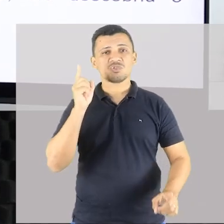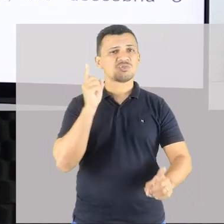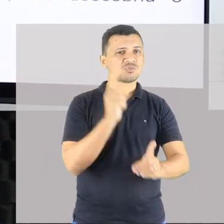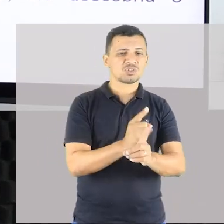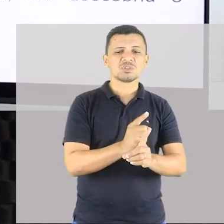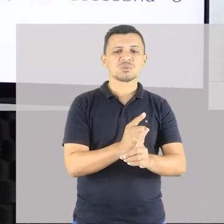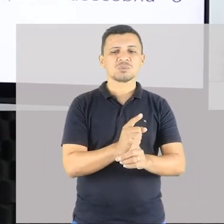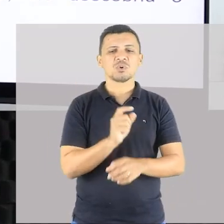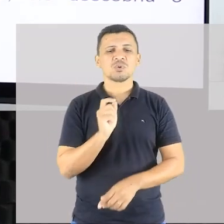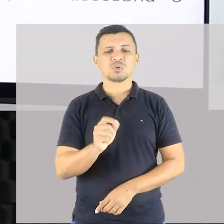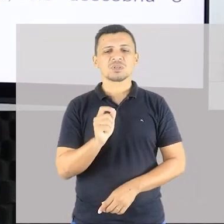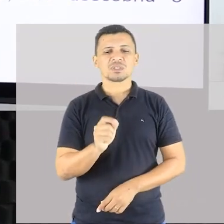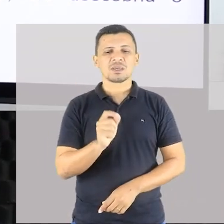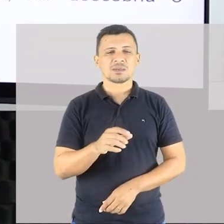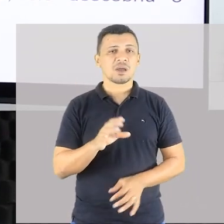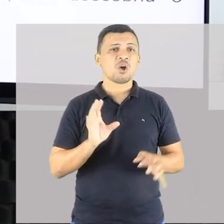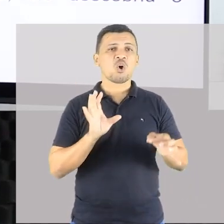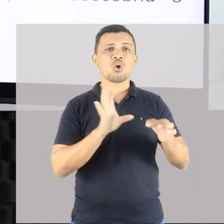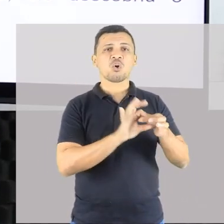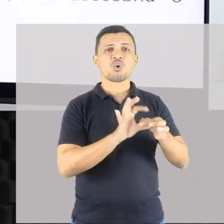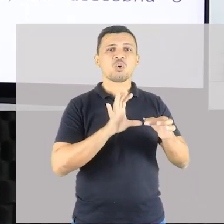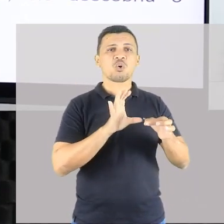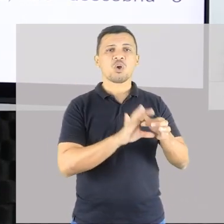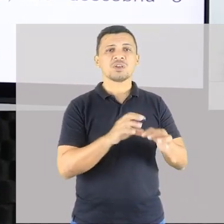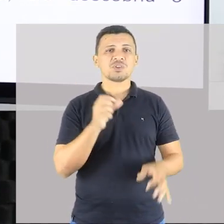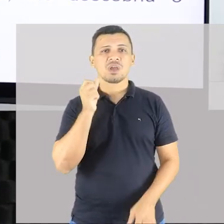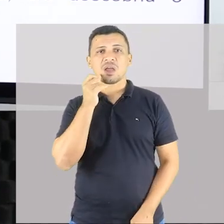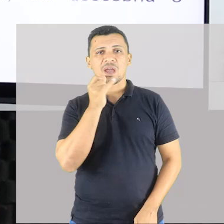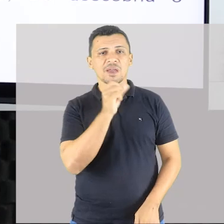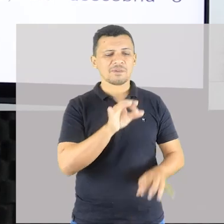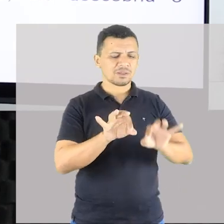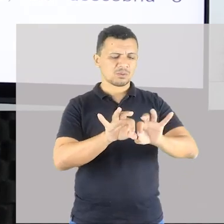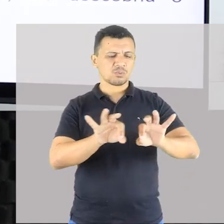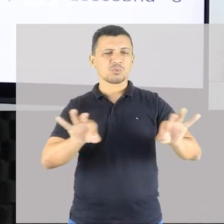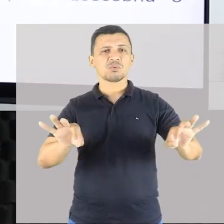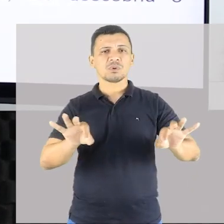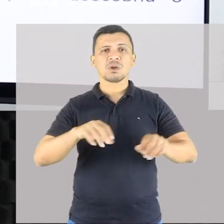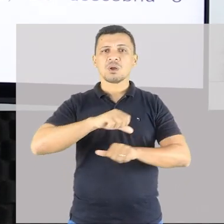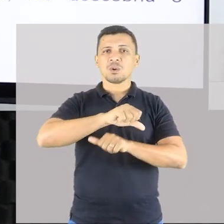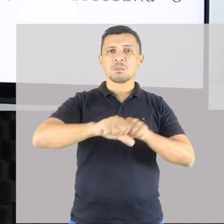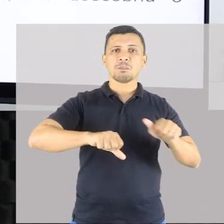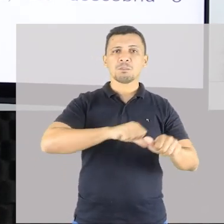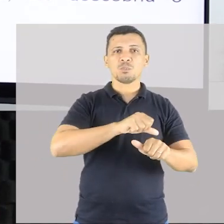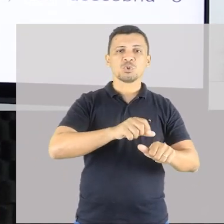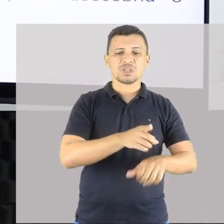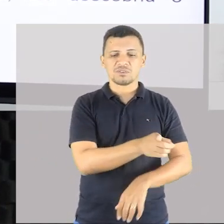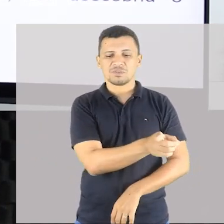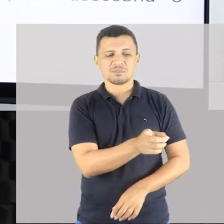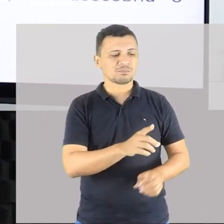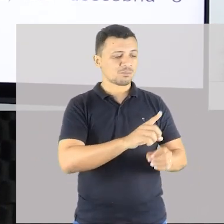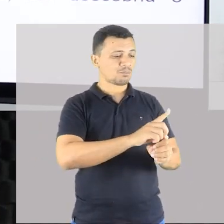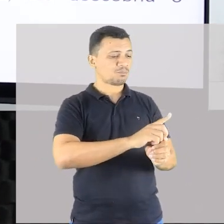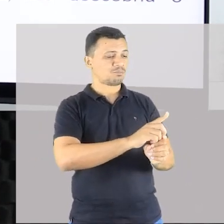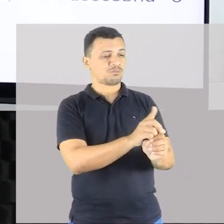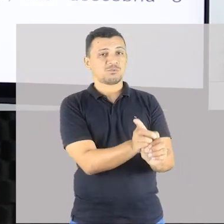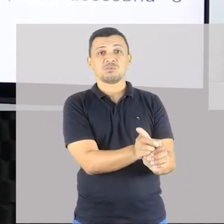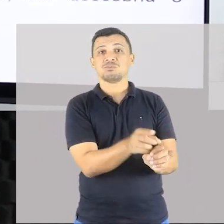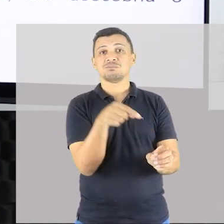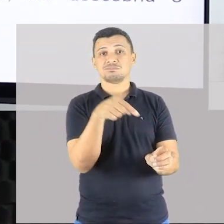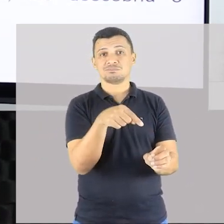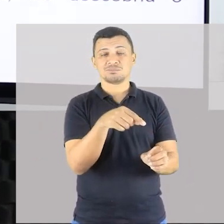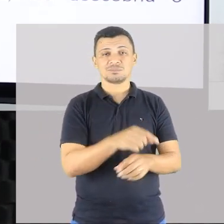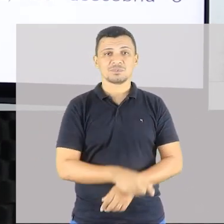descobriu que a passagem de uma corrente elétrica em um condutor mudava a direção da agulha, ou seja,